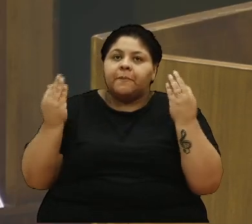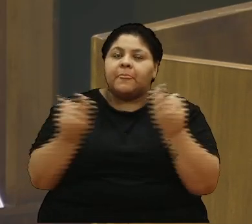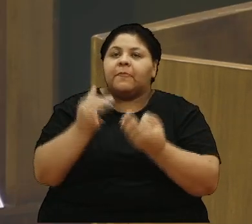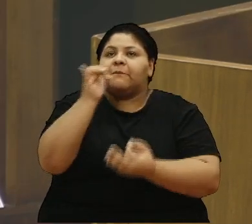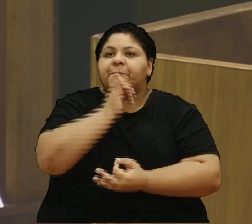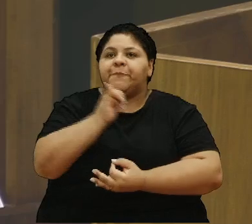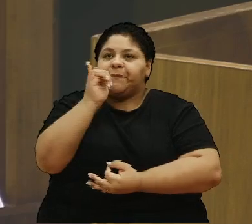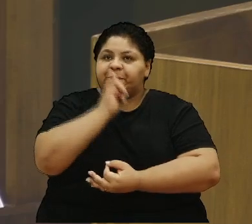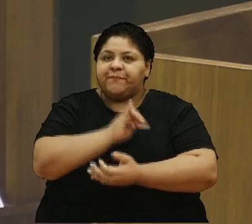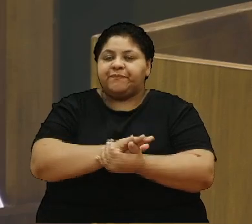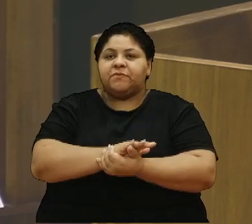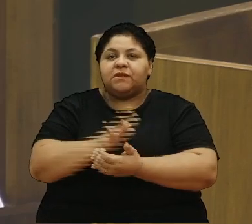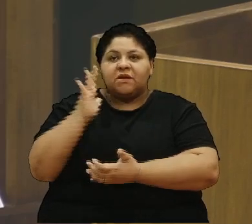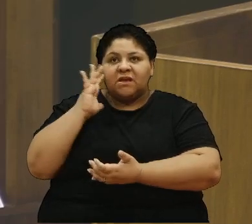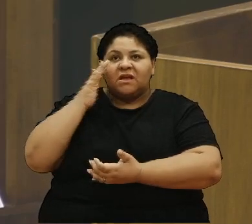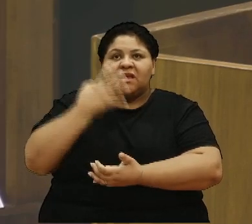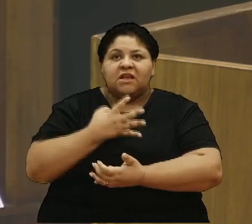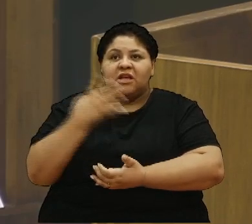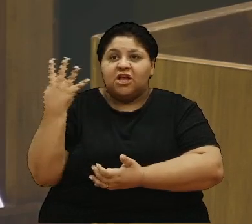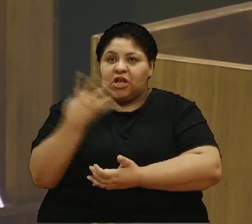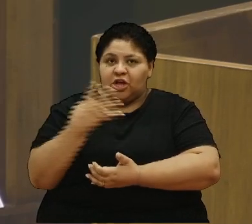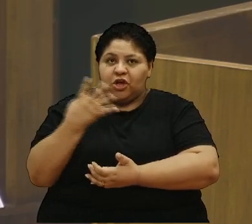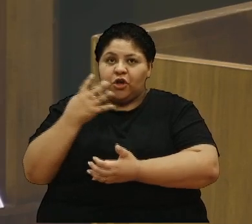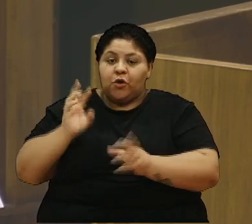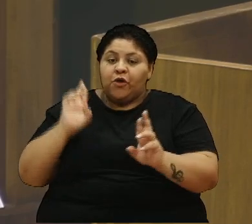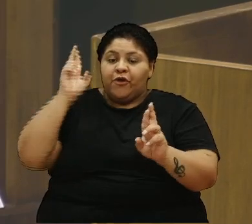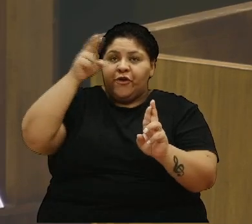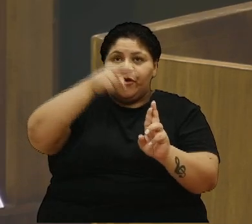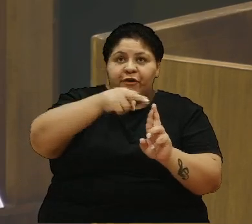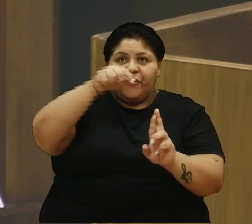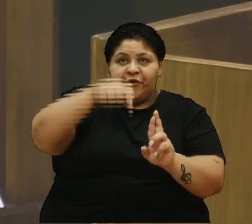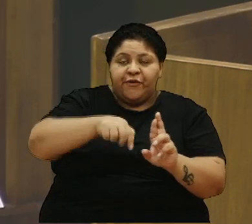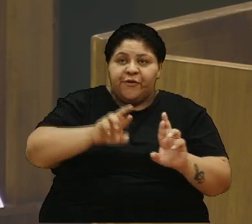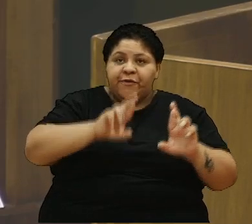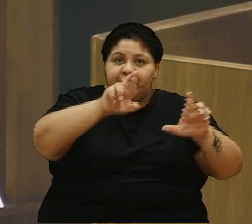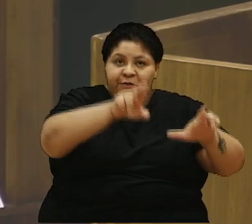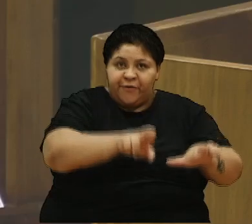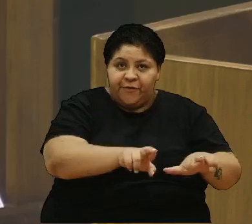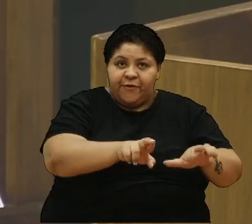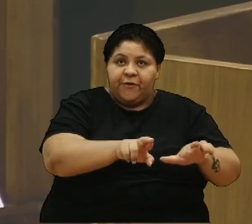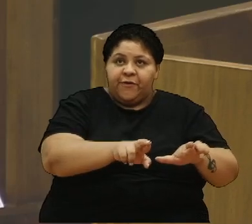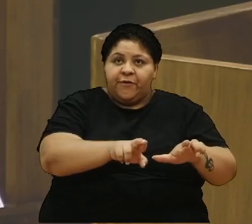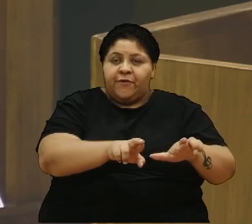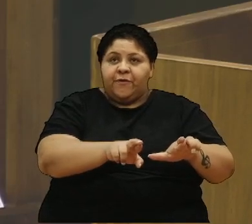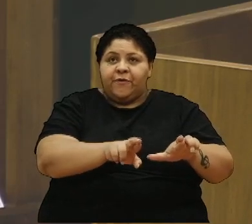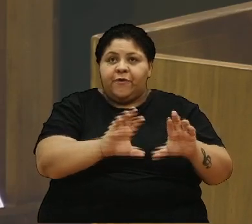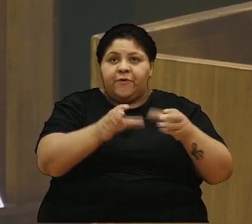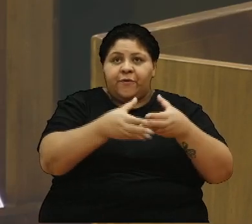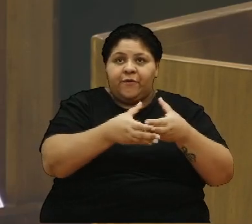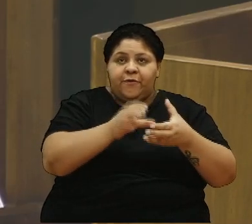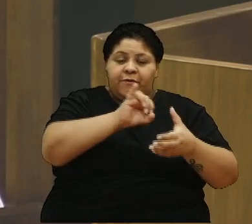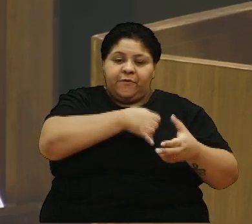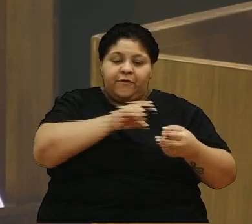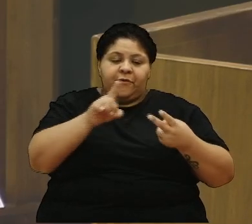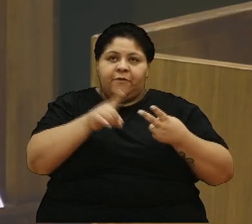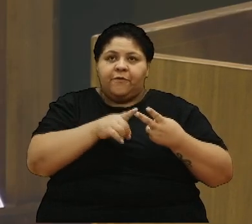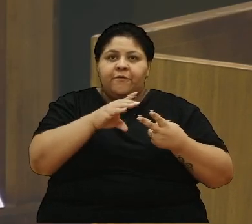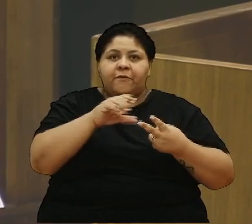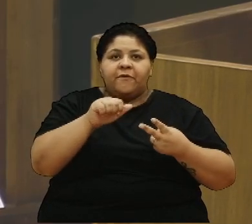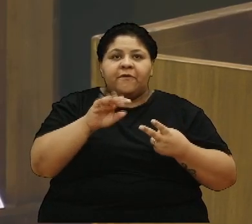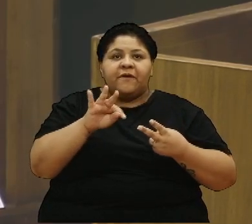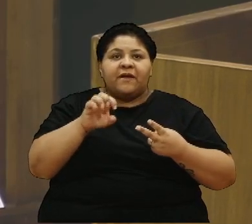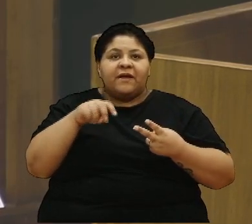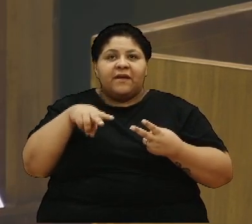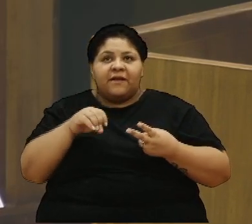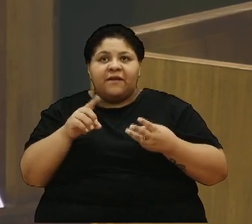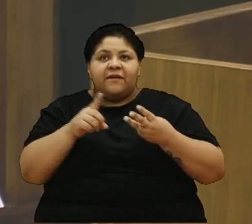exemplo, vão ocorrer em 4 sedes, são referência aqui na nossa região, o Recreio da Juventude, Catena Pádel,